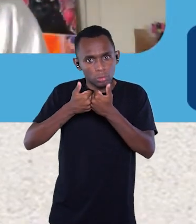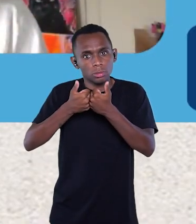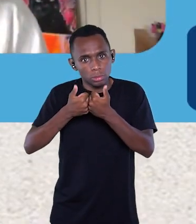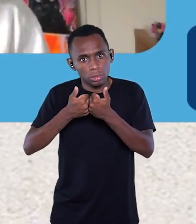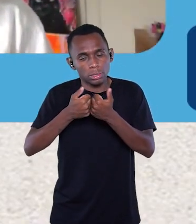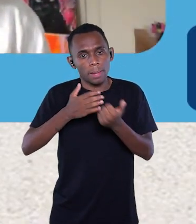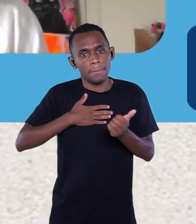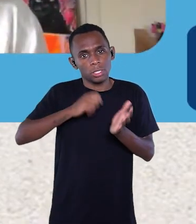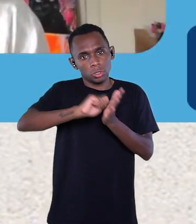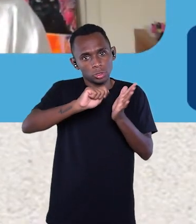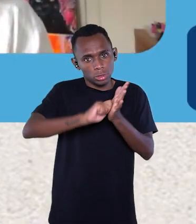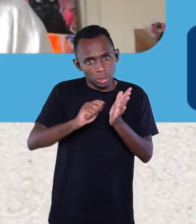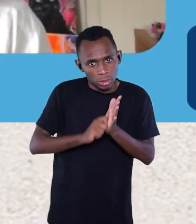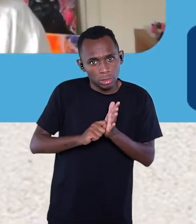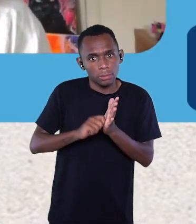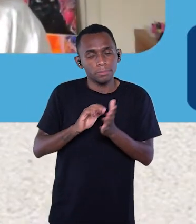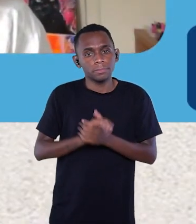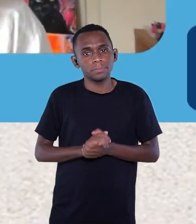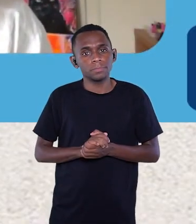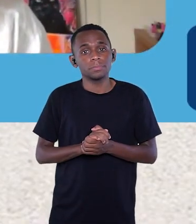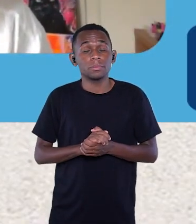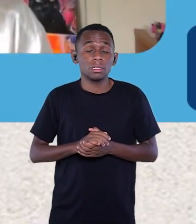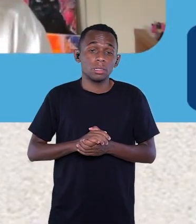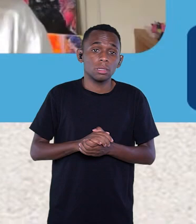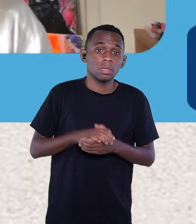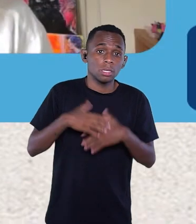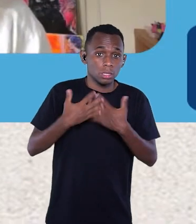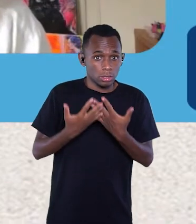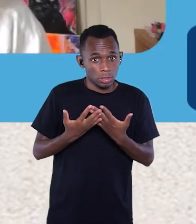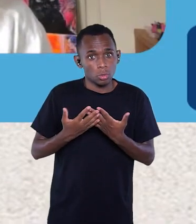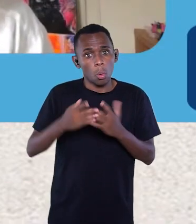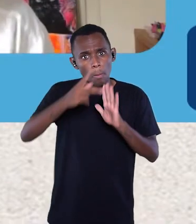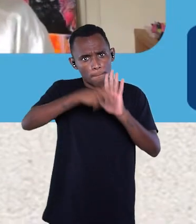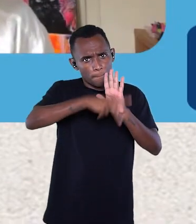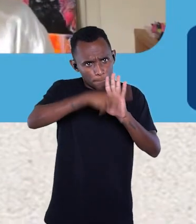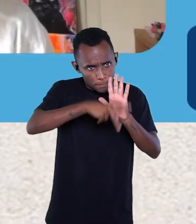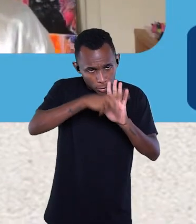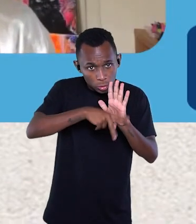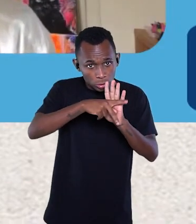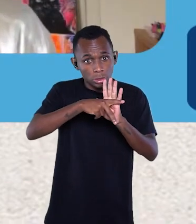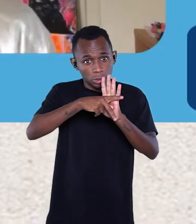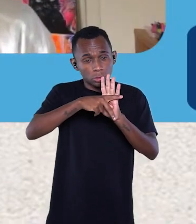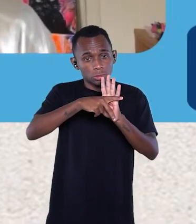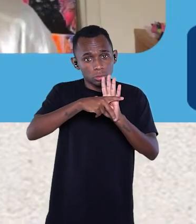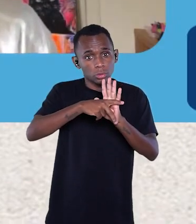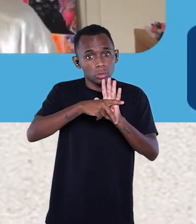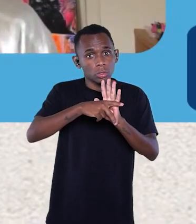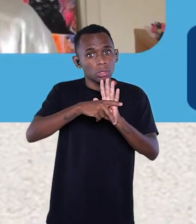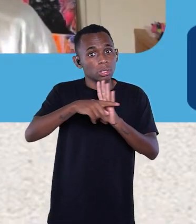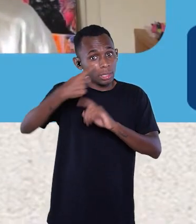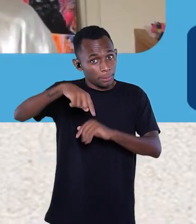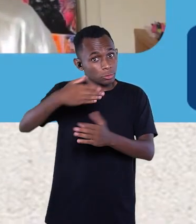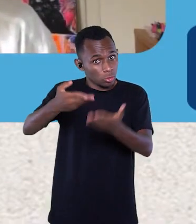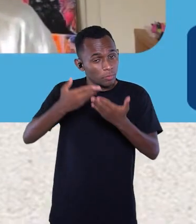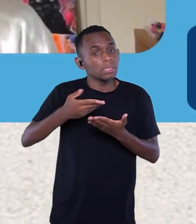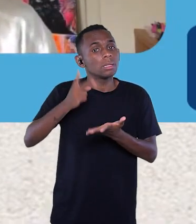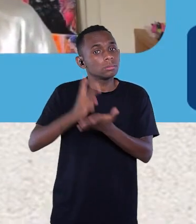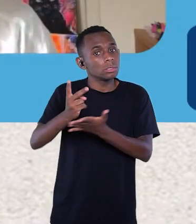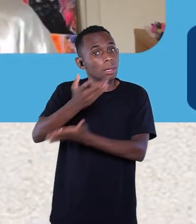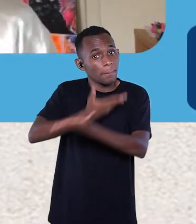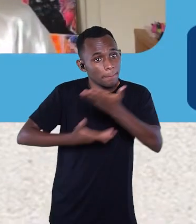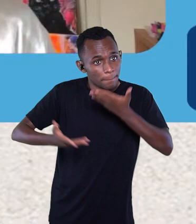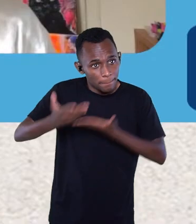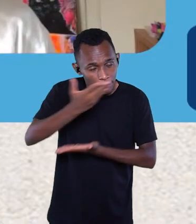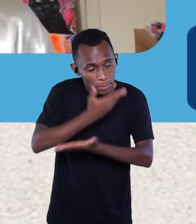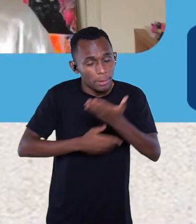assim, da minha escrita. E aí eu acho que vai sair esse projeto, e recomendamos aqui também, sempre um papo para